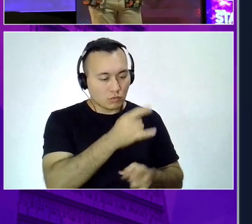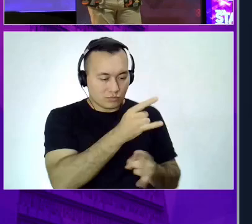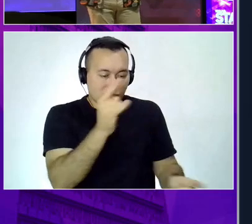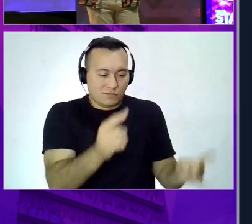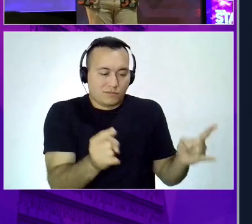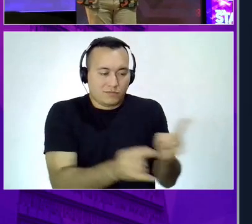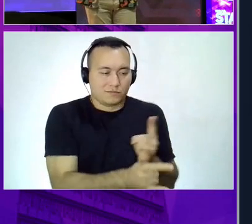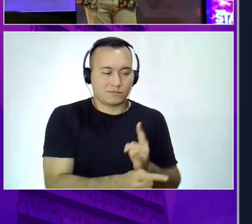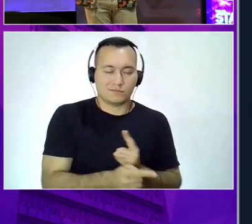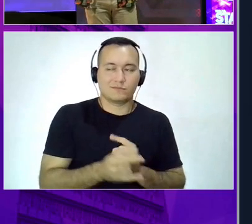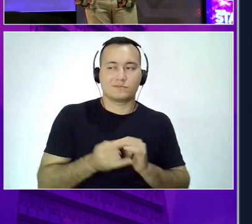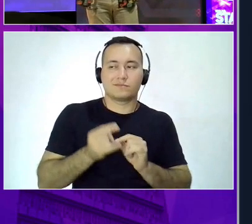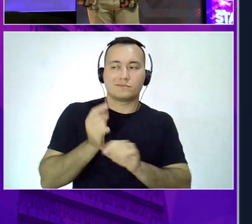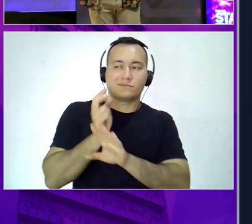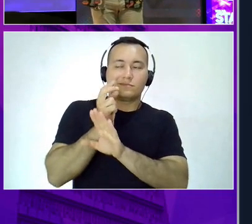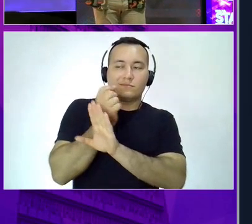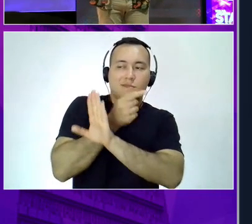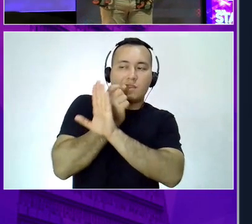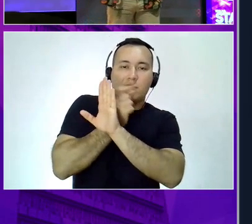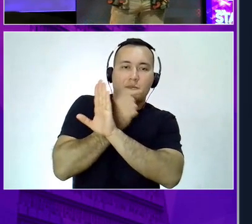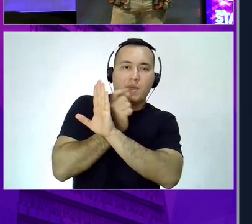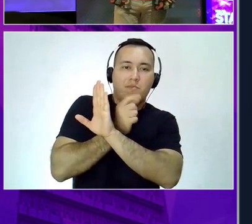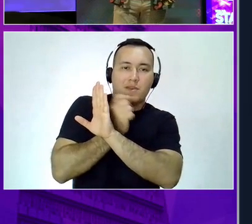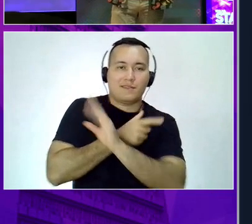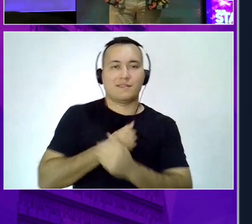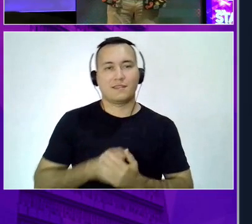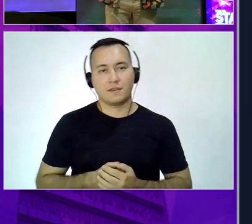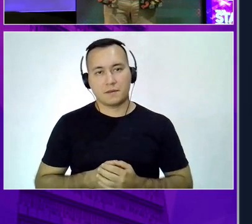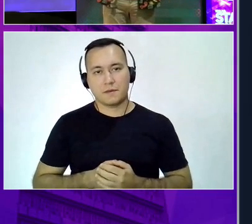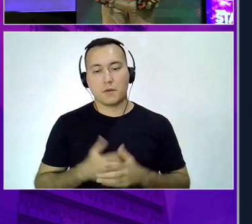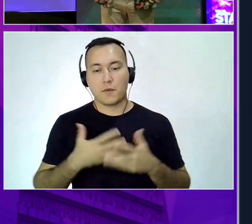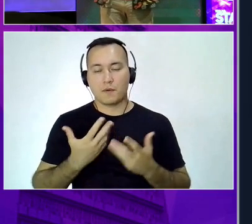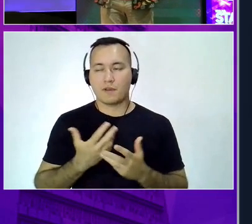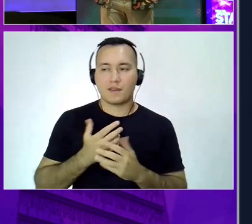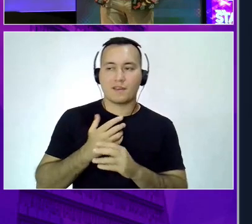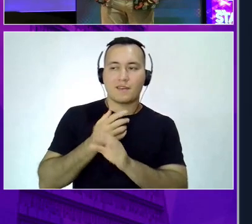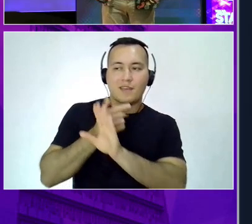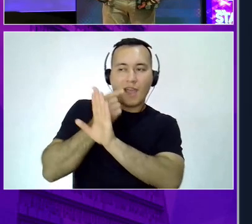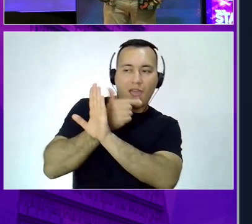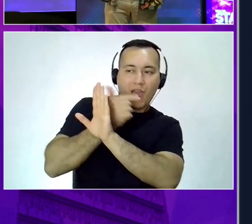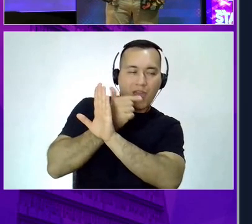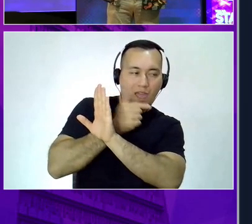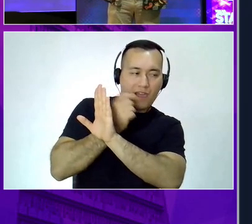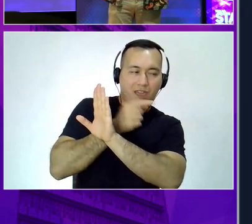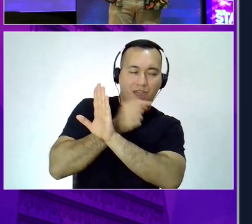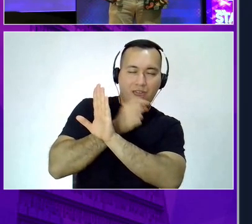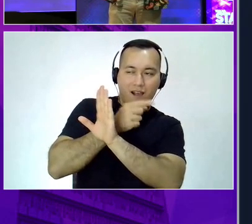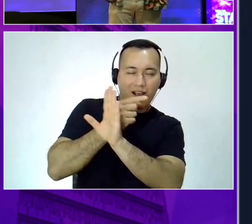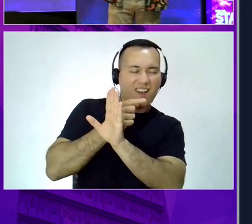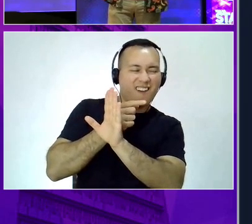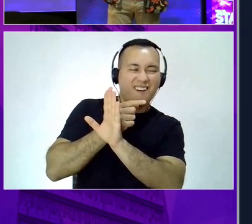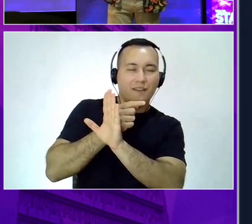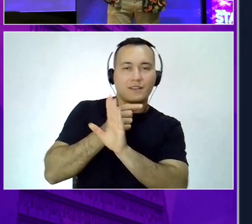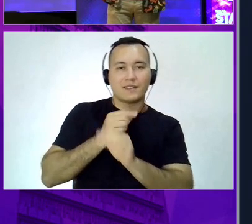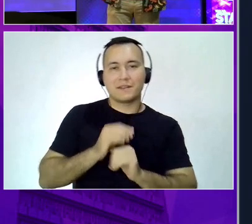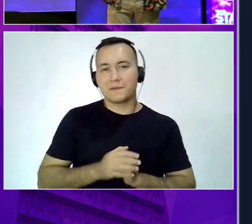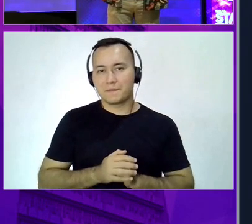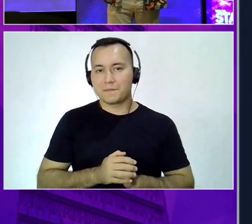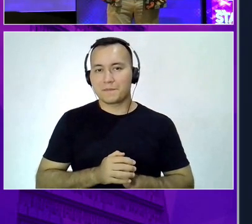sarcástico que vai fazer piadinha de tudo e vai sempre zoar com a cara da pessoa. Você pode fazer isso, não faça, que não é